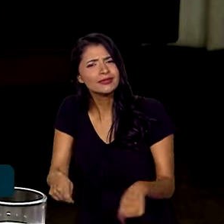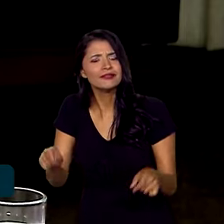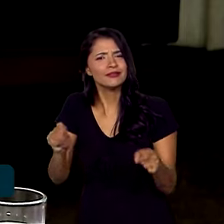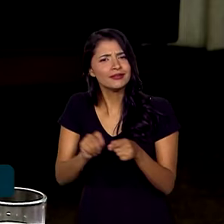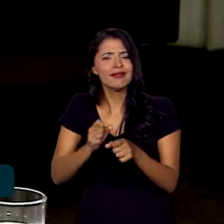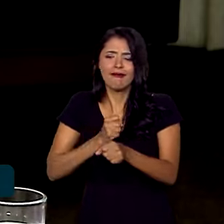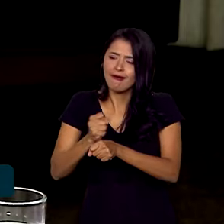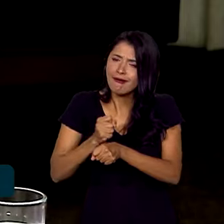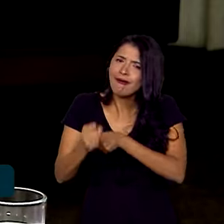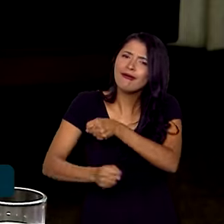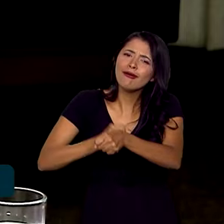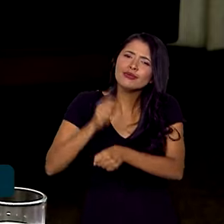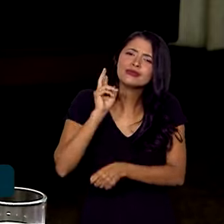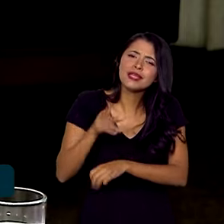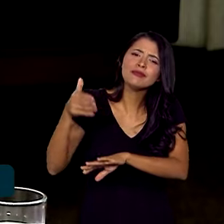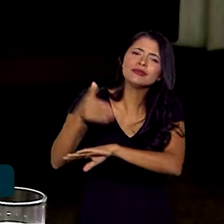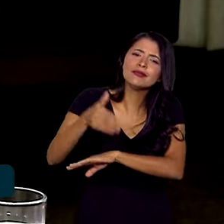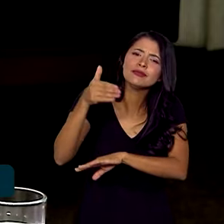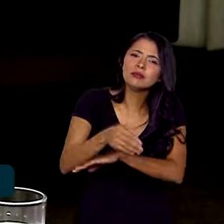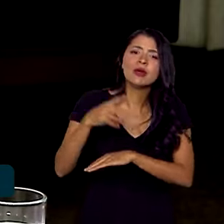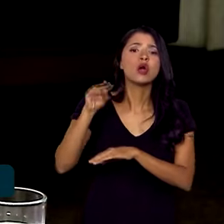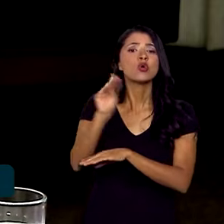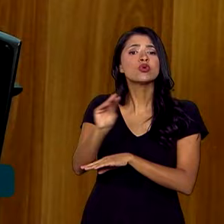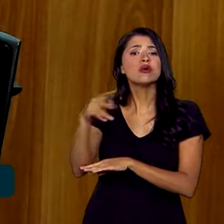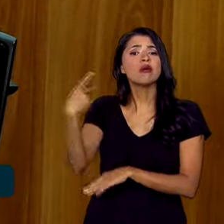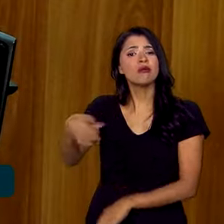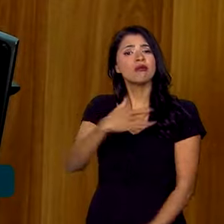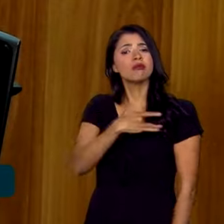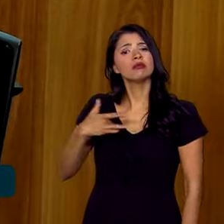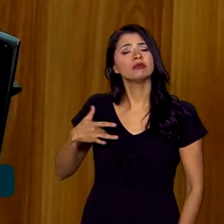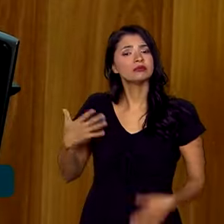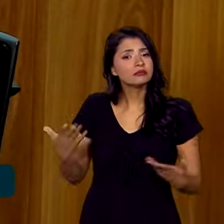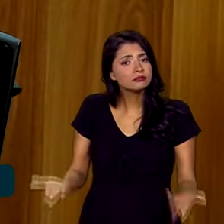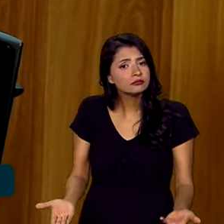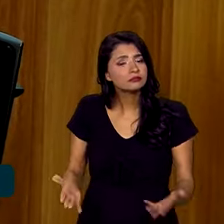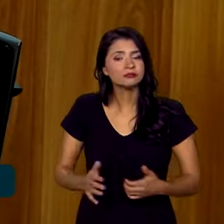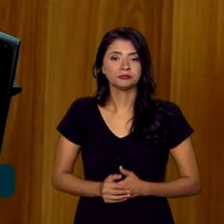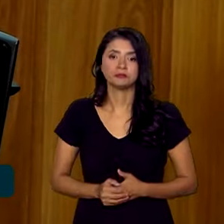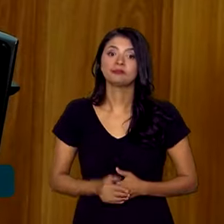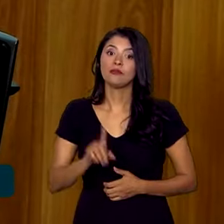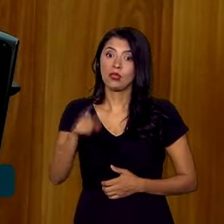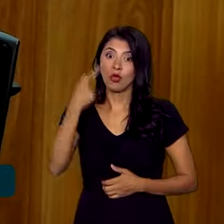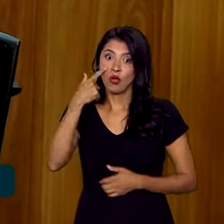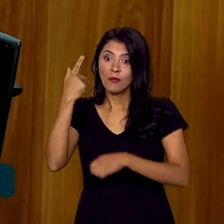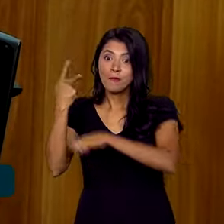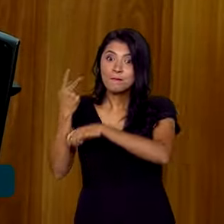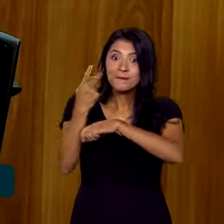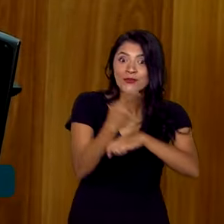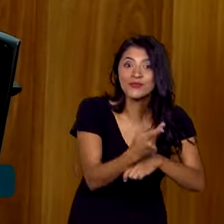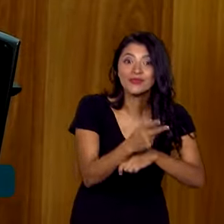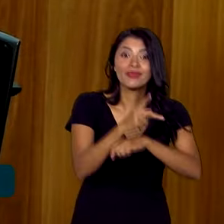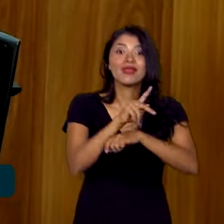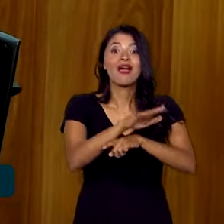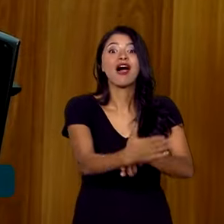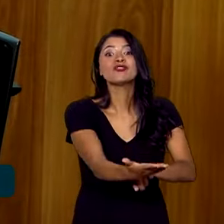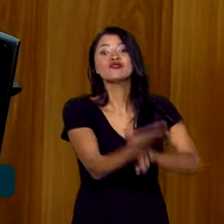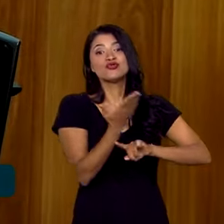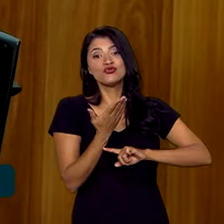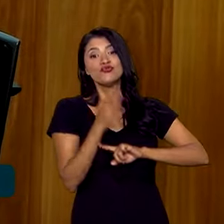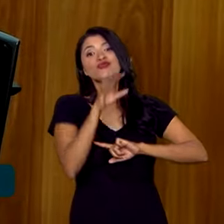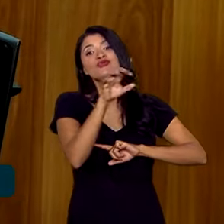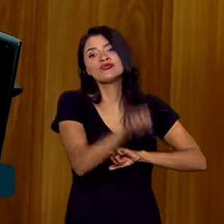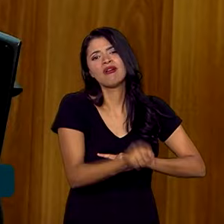anualmente ou regularmente para cuidar da sua saúde a gente considera que buscar ajuda é uma é é uma